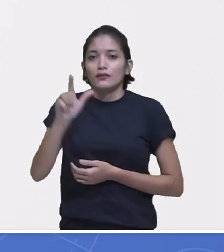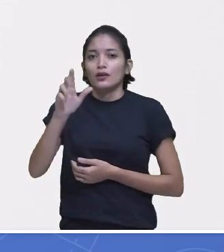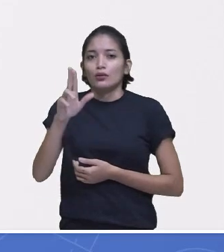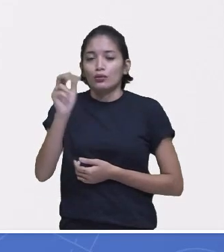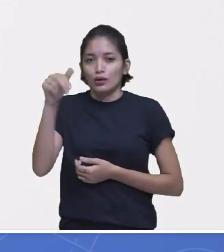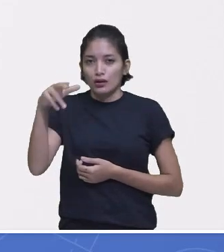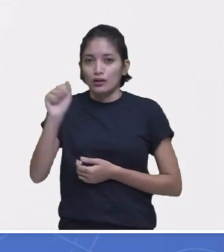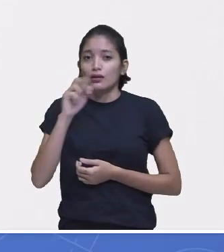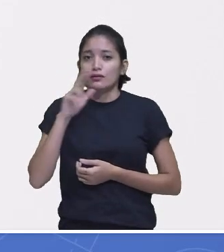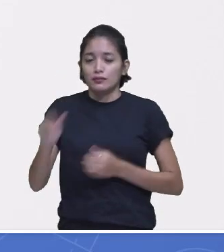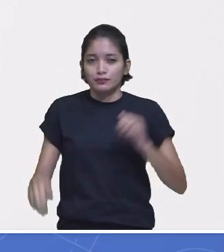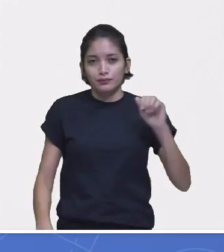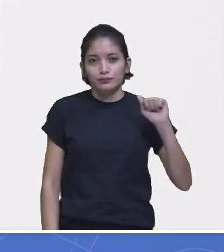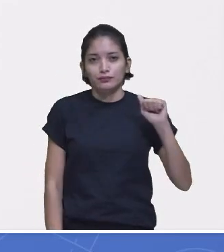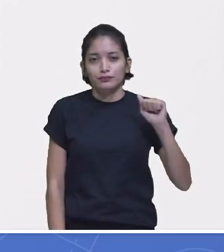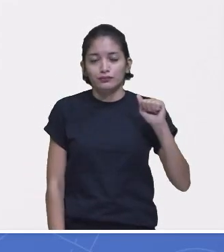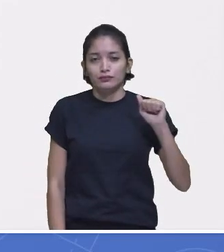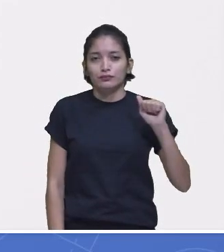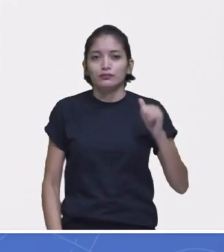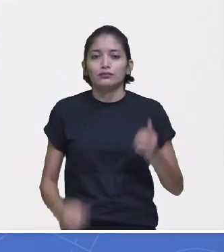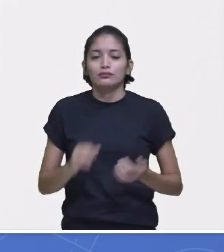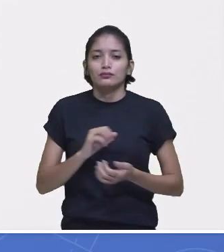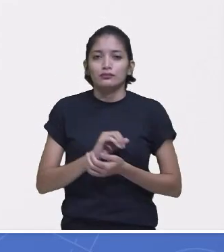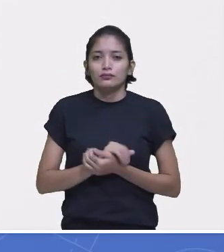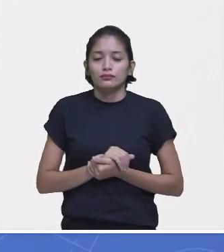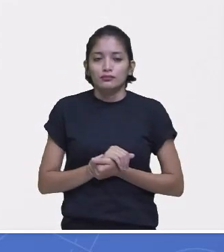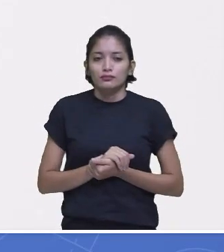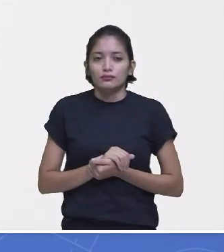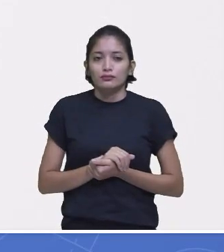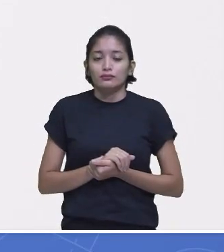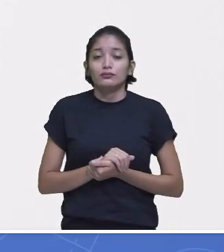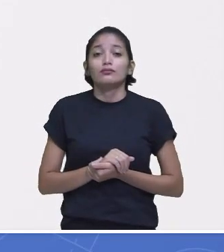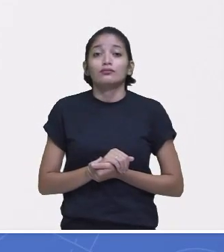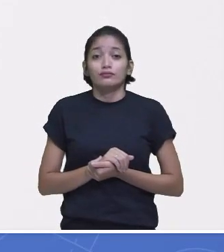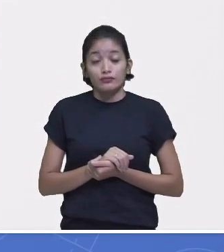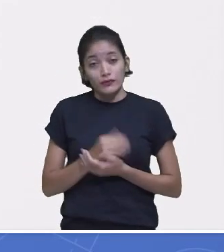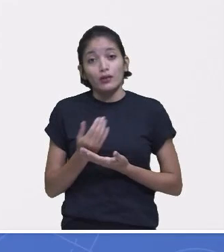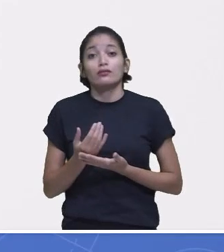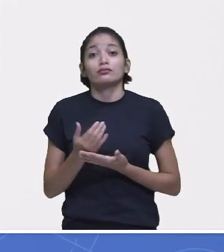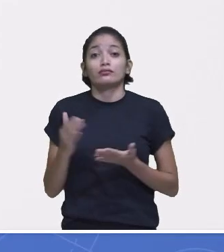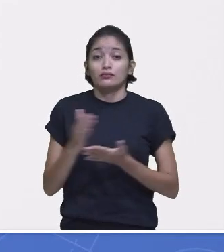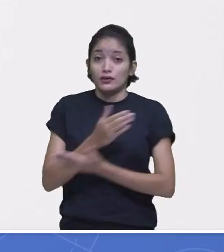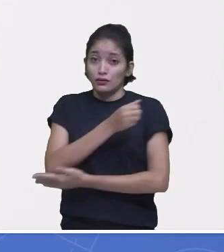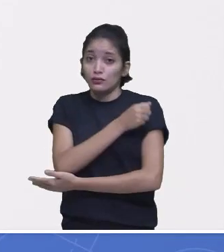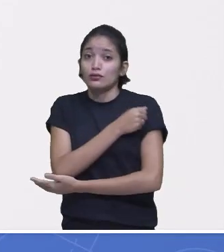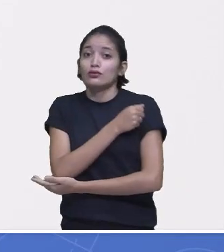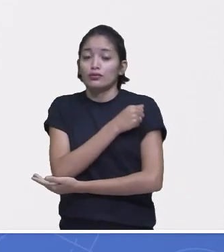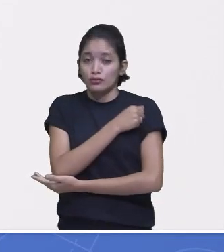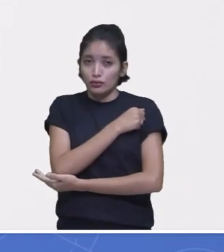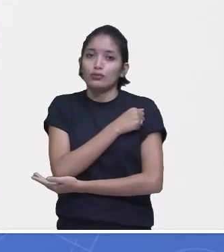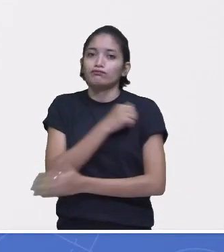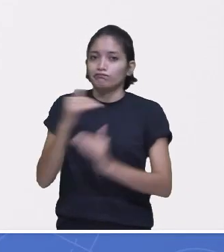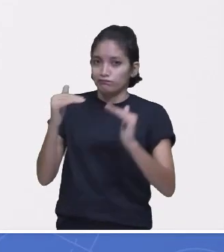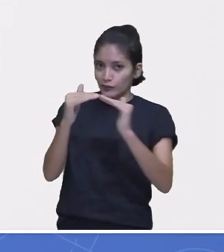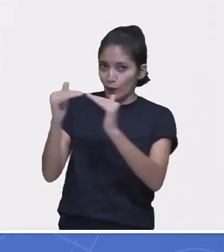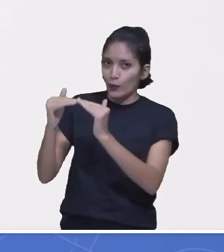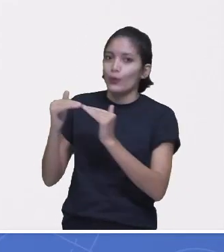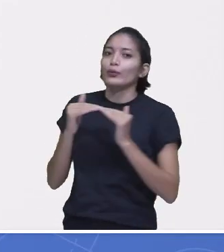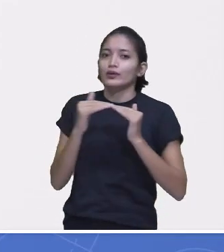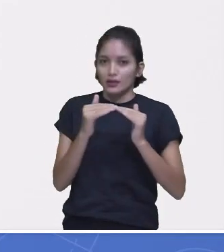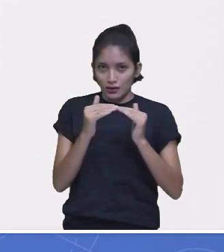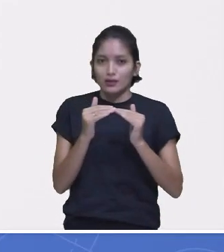Luana, letra A também. Então dá para ver aí que o pessoal está começando a ficar mais no consenso, ali